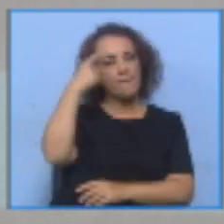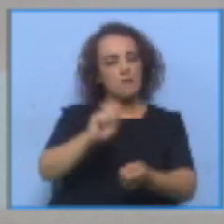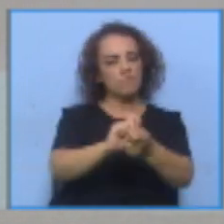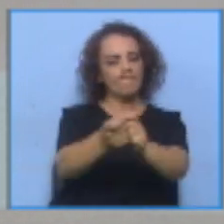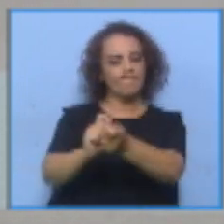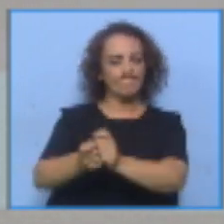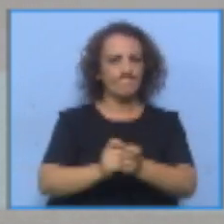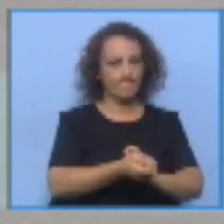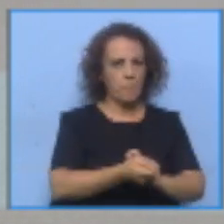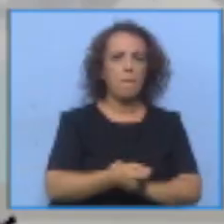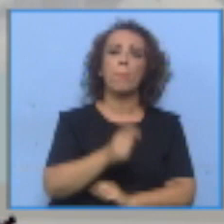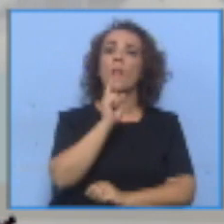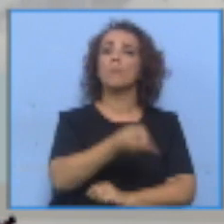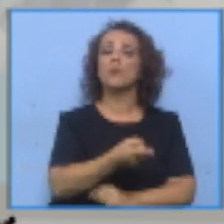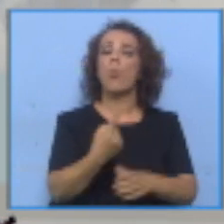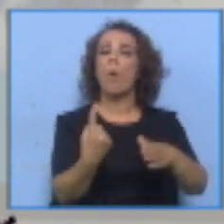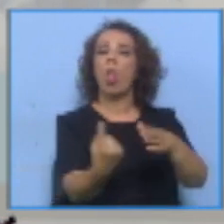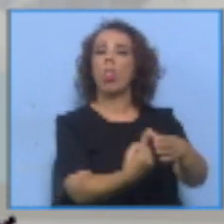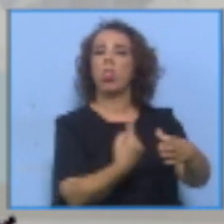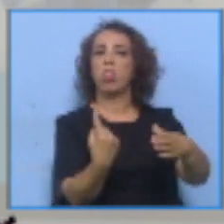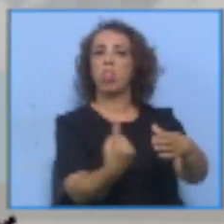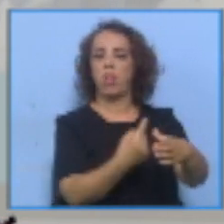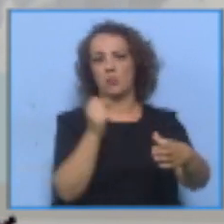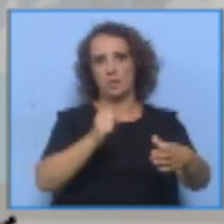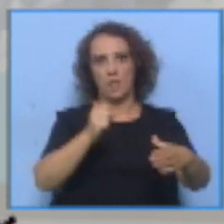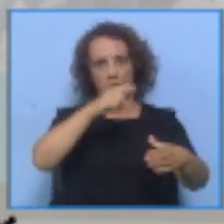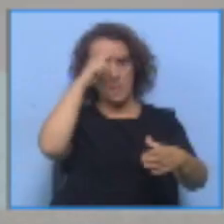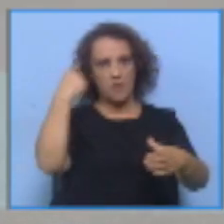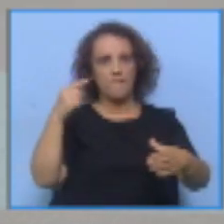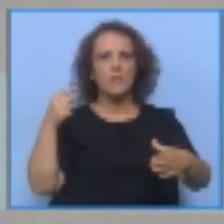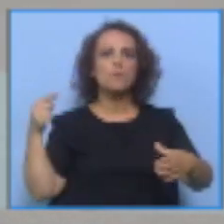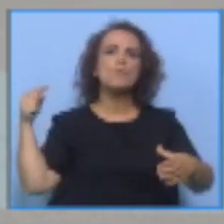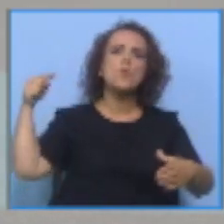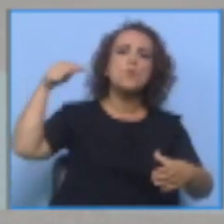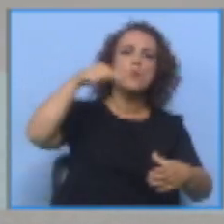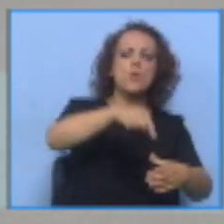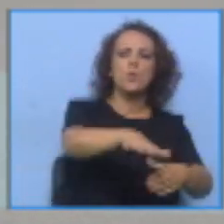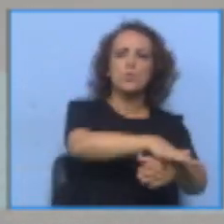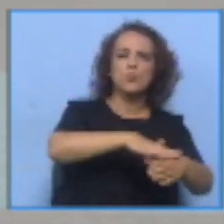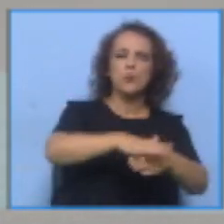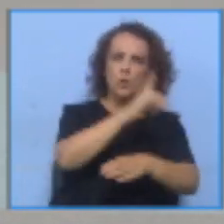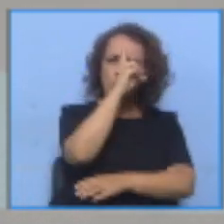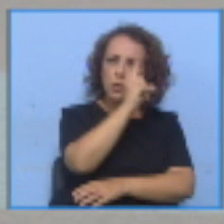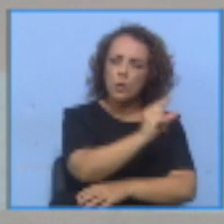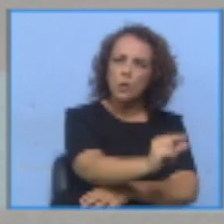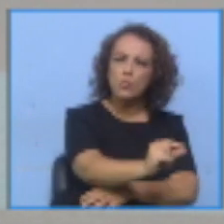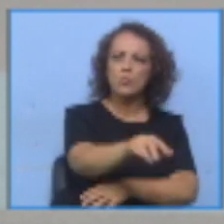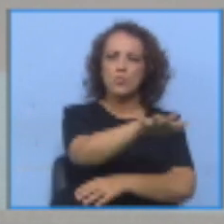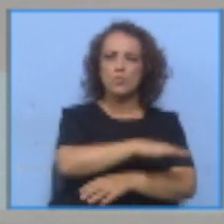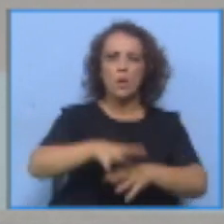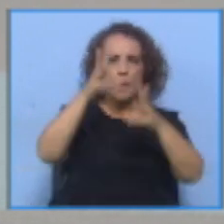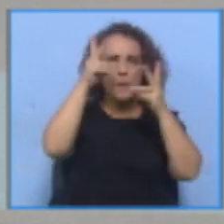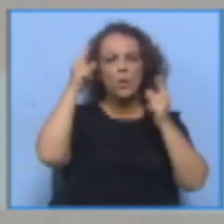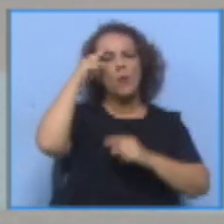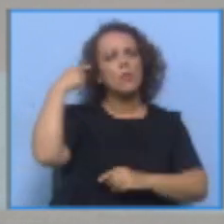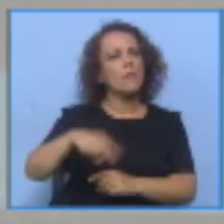ficando isolados estes povos? Foram ficando isolados também porque é muito difícil chegar a essas zonas mais afastadas da Amazónia, é muito